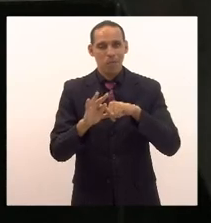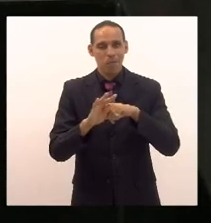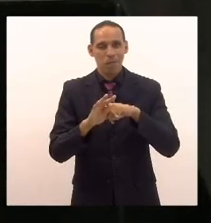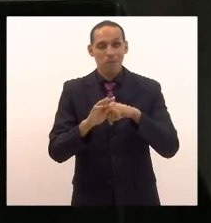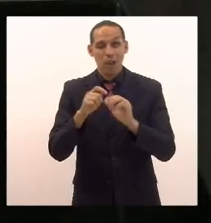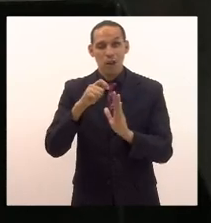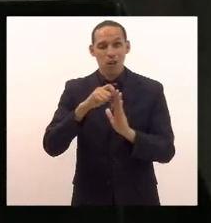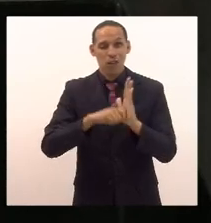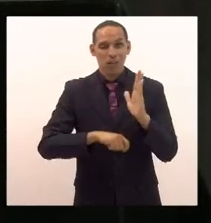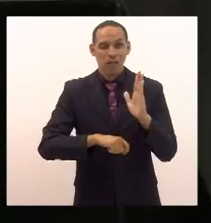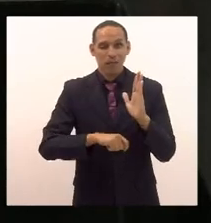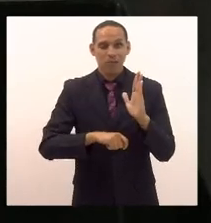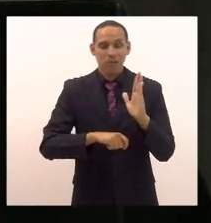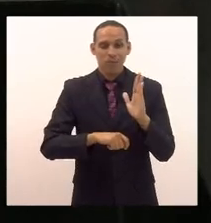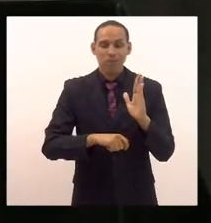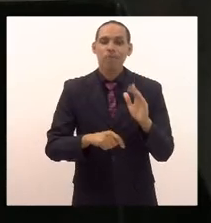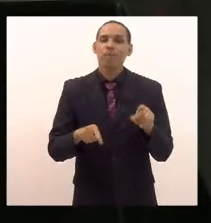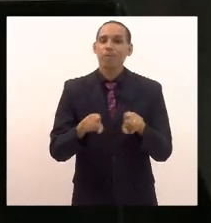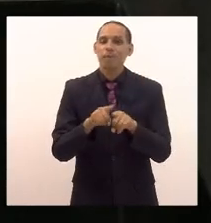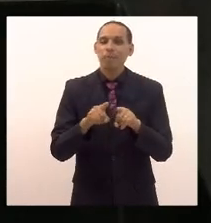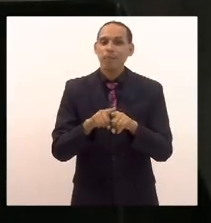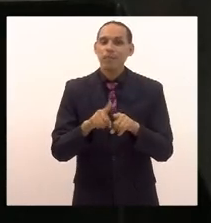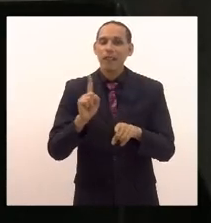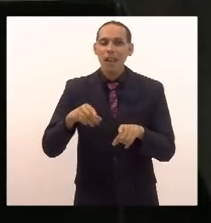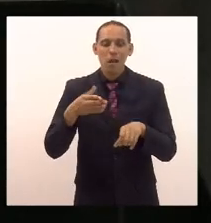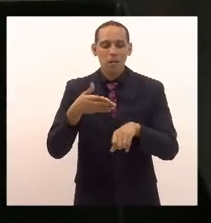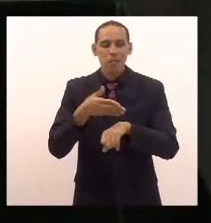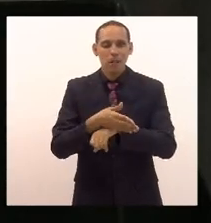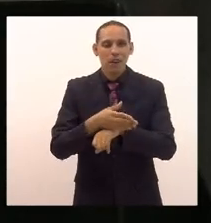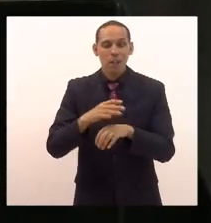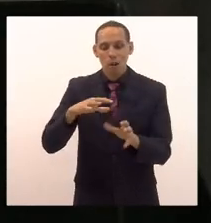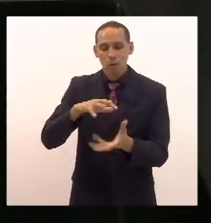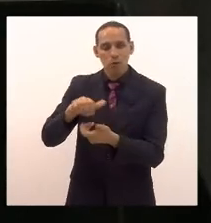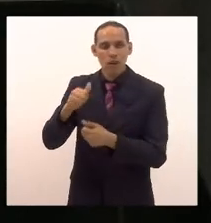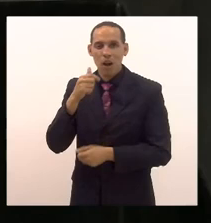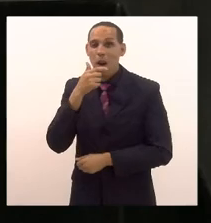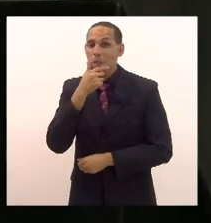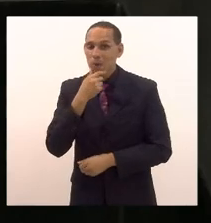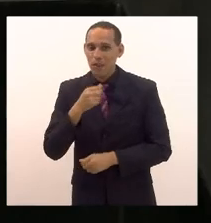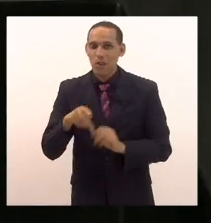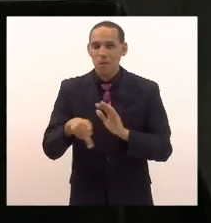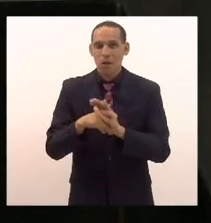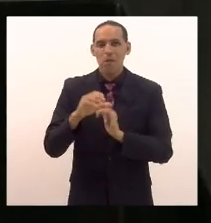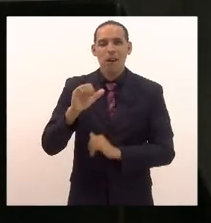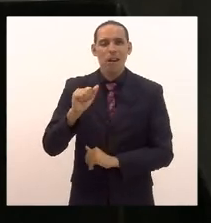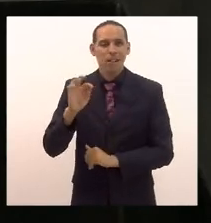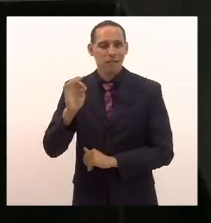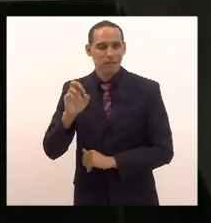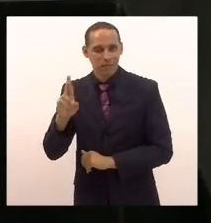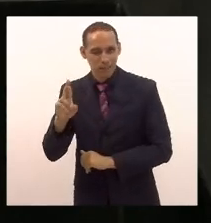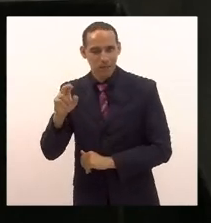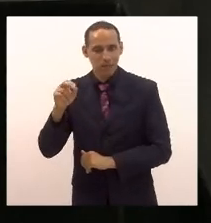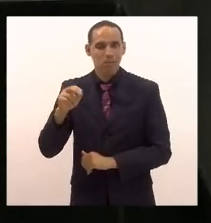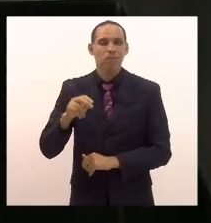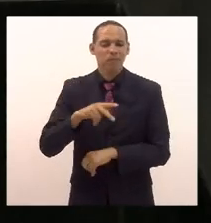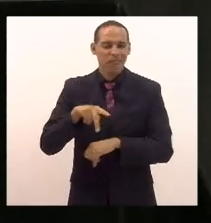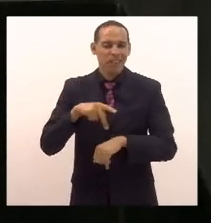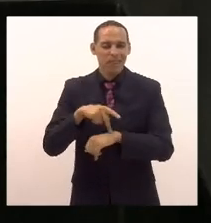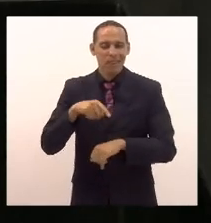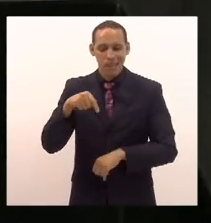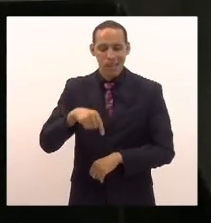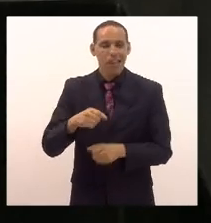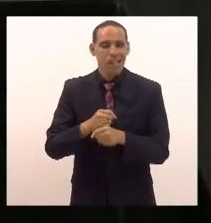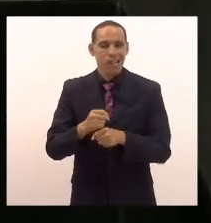contrato vai abranger as participações do país nos mundiais masculino do catar ainda esse ano de